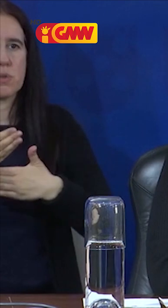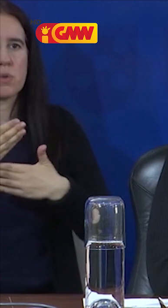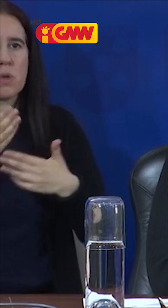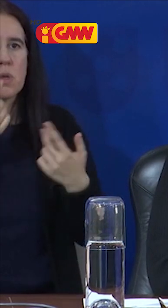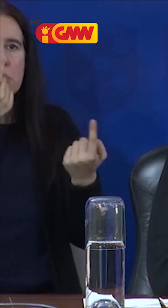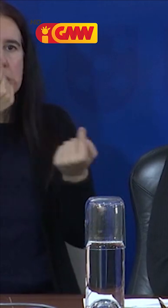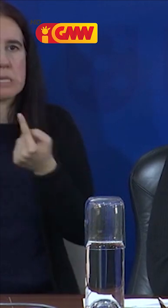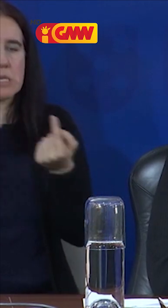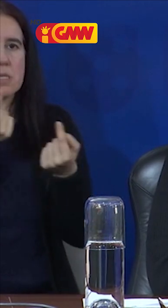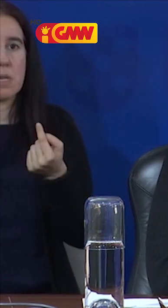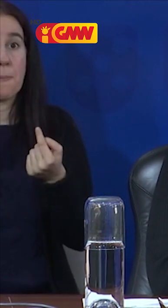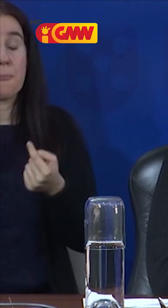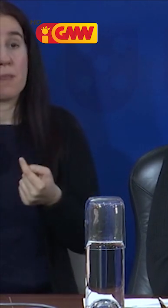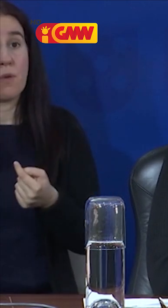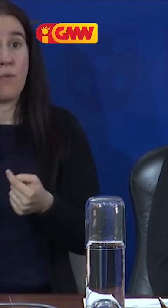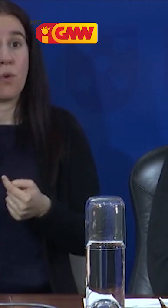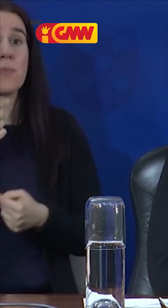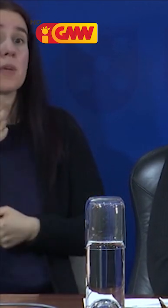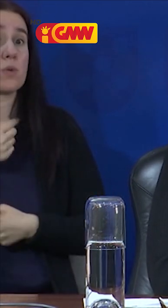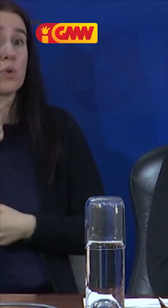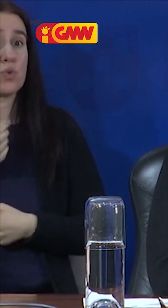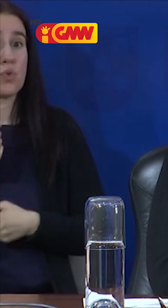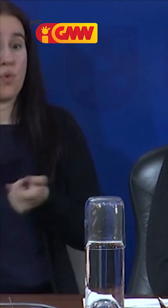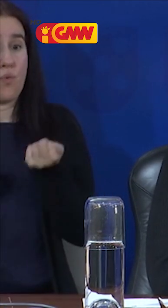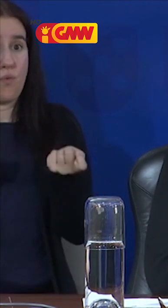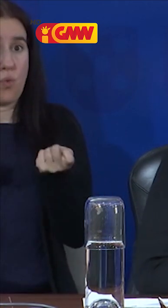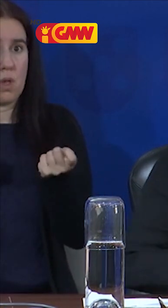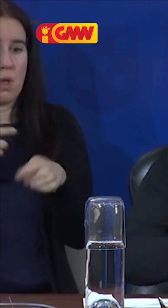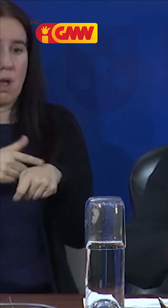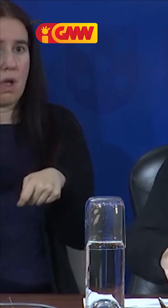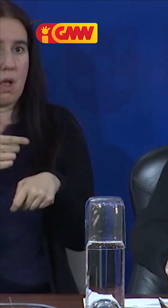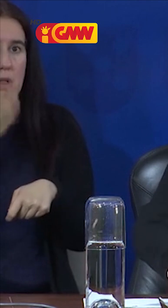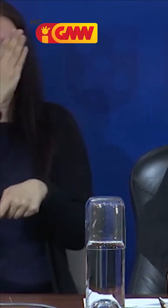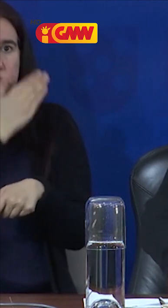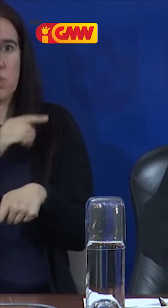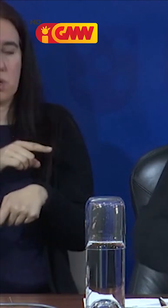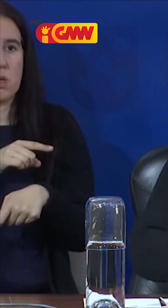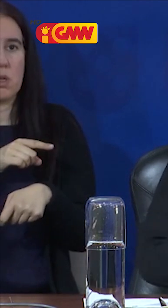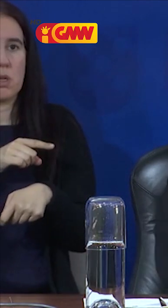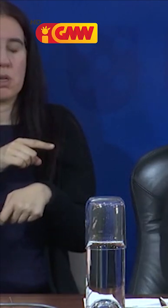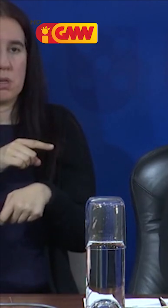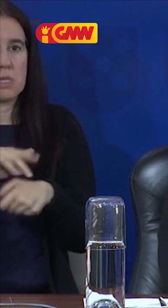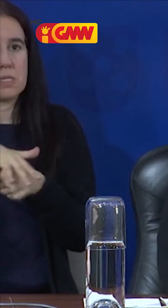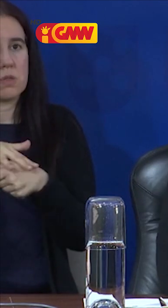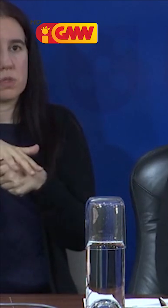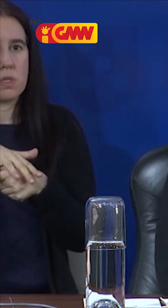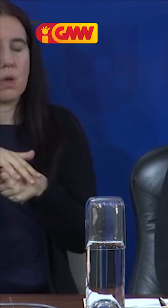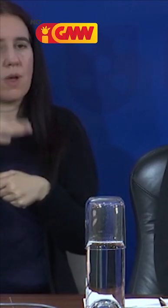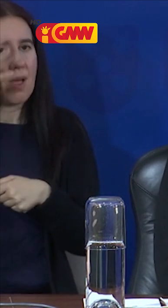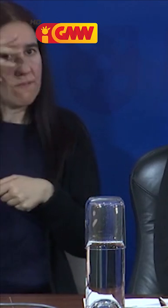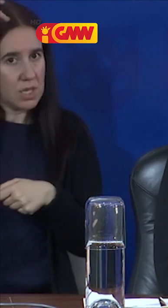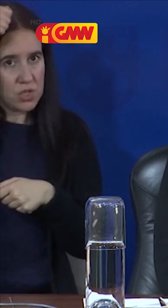semelhante àquele que em agosto levámos a cabo na altura da situação no